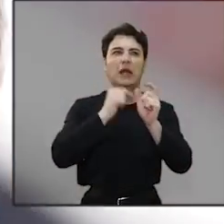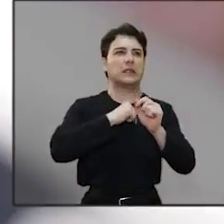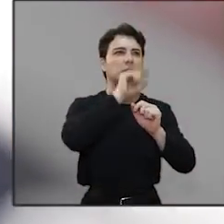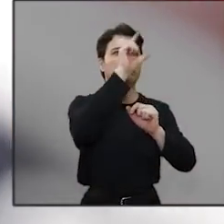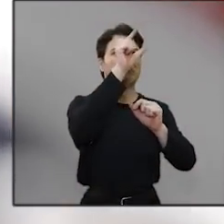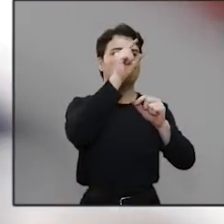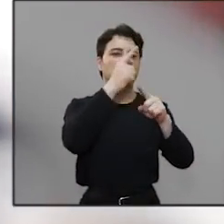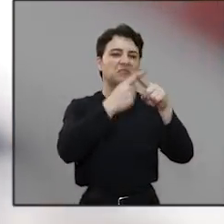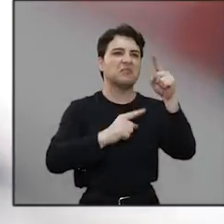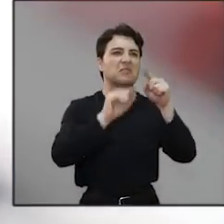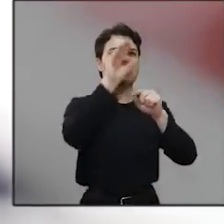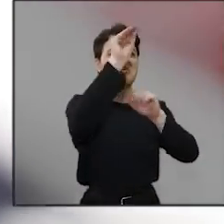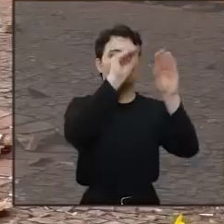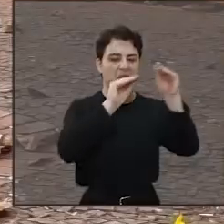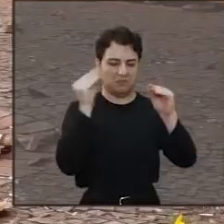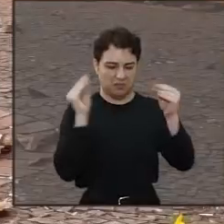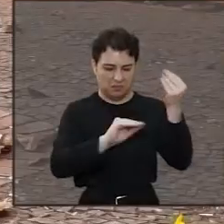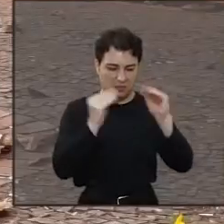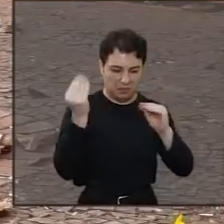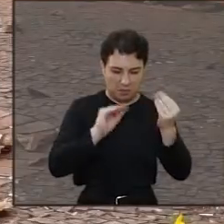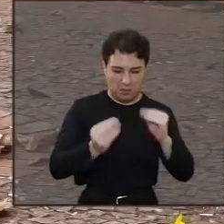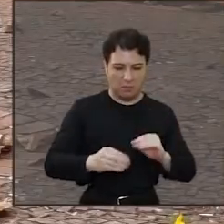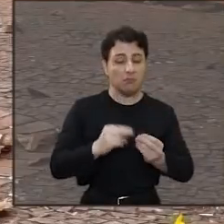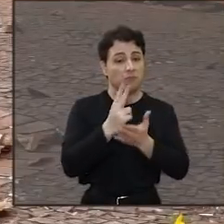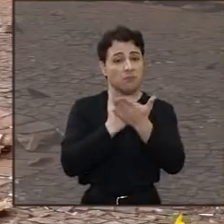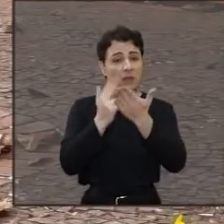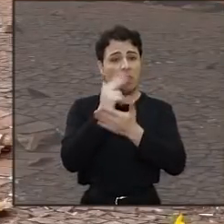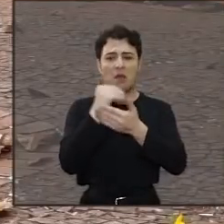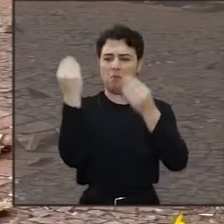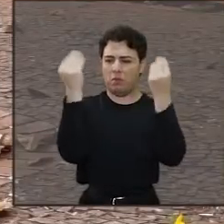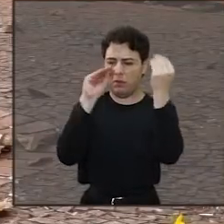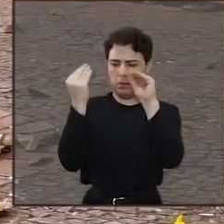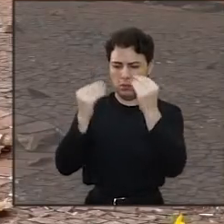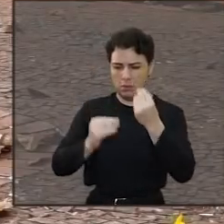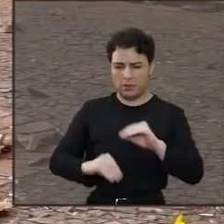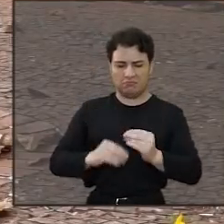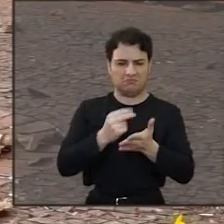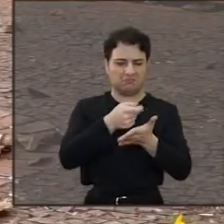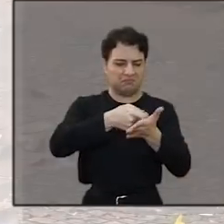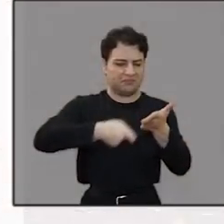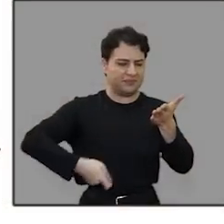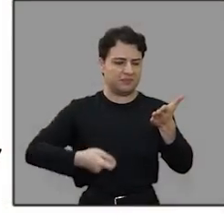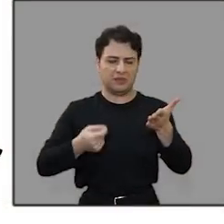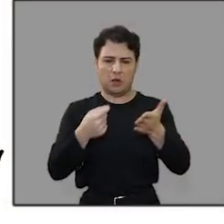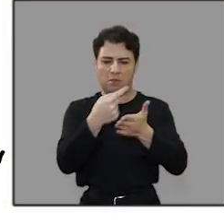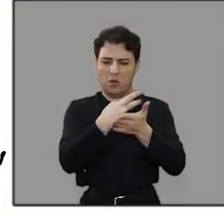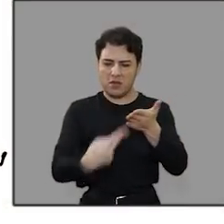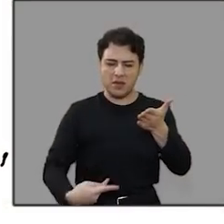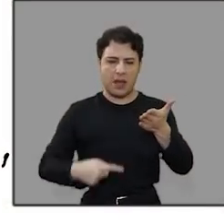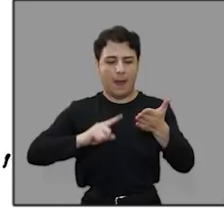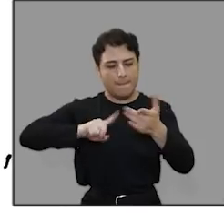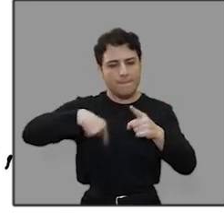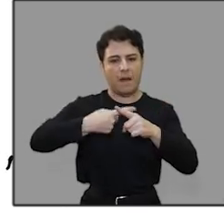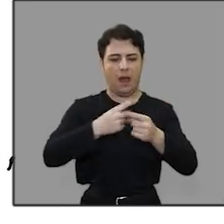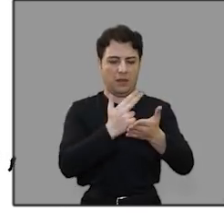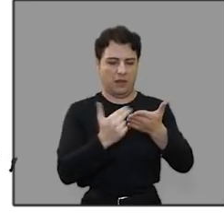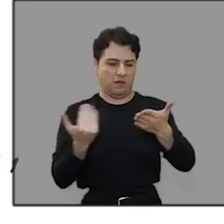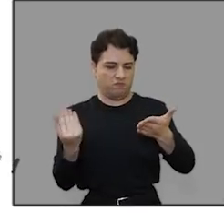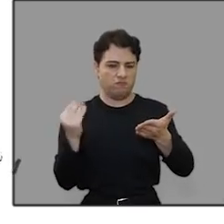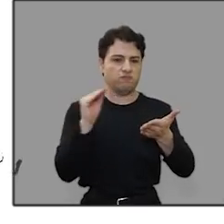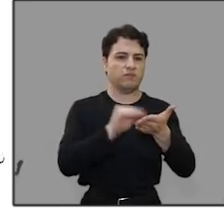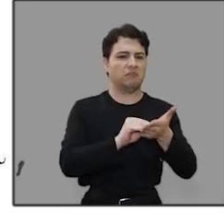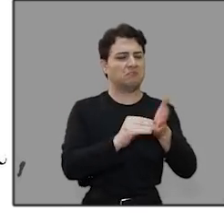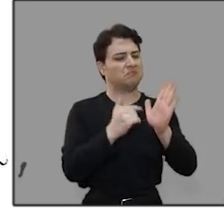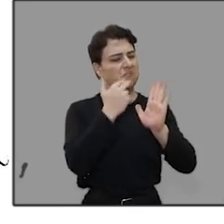os restos das coisas, né? Que eu fico dividindo, cortando. Eu acho que o meu desenho é um pouco isso. Eu pego um pedaço de coisa ali, tento fazer um pouco do que eu